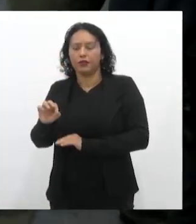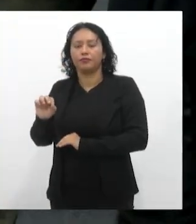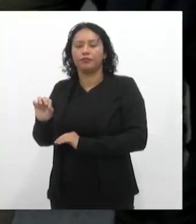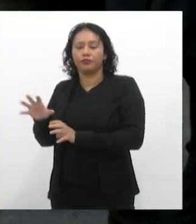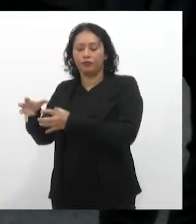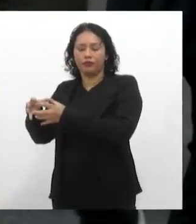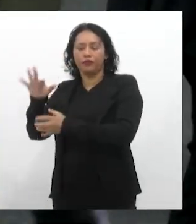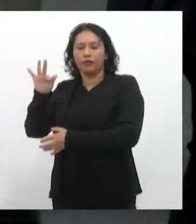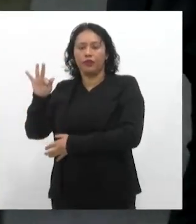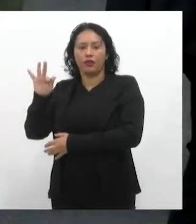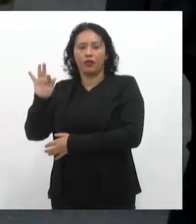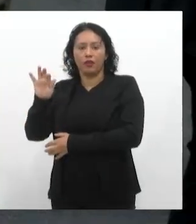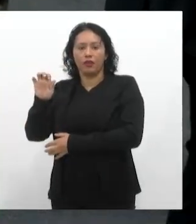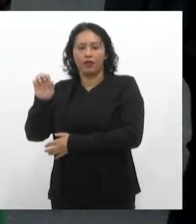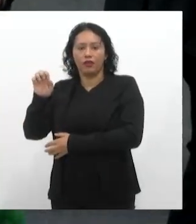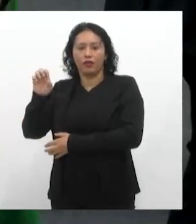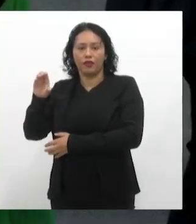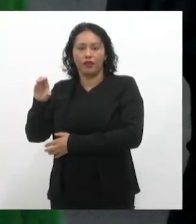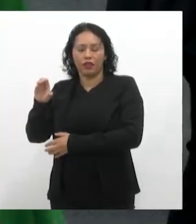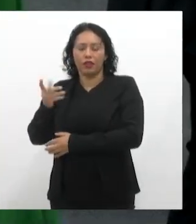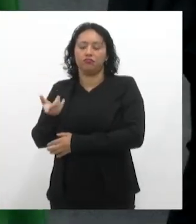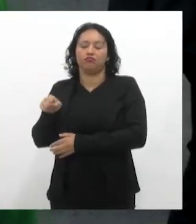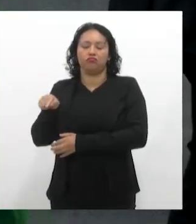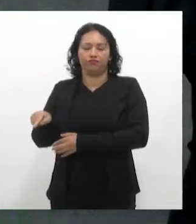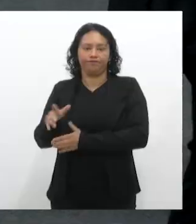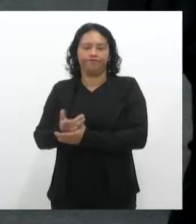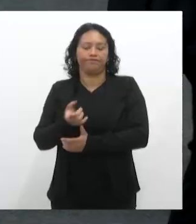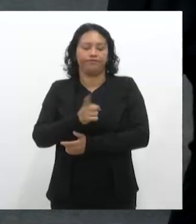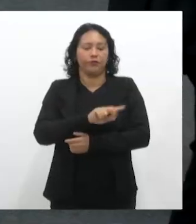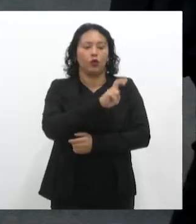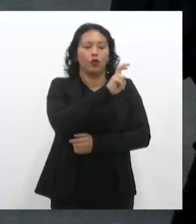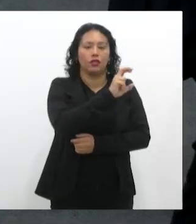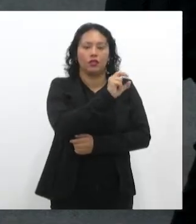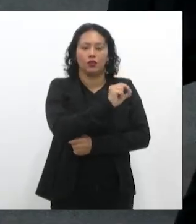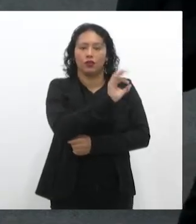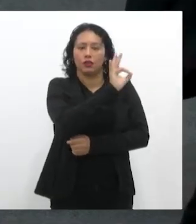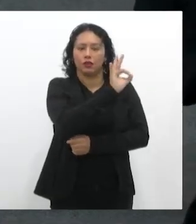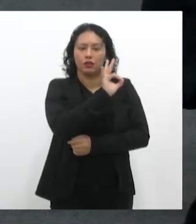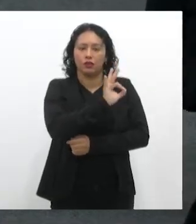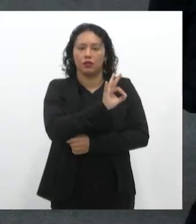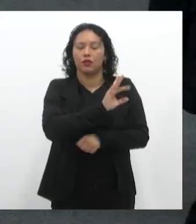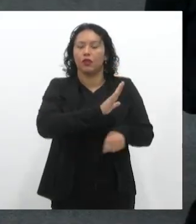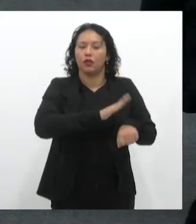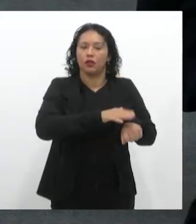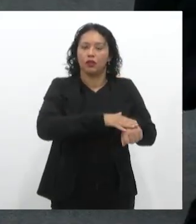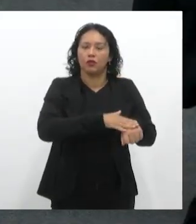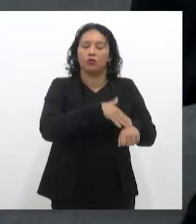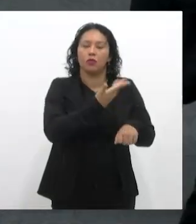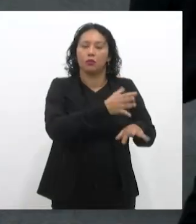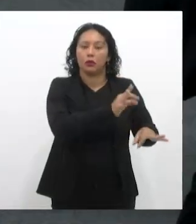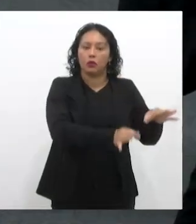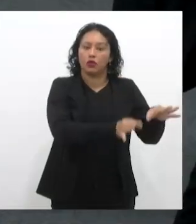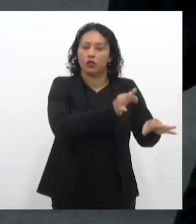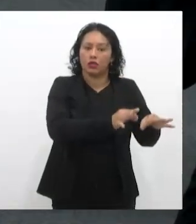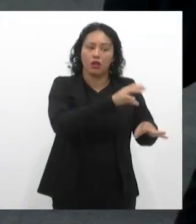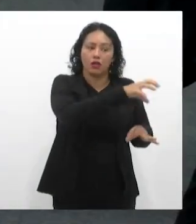tinha proposto o deputado Amorim, e outros 50% do próprio fundo do judiciário.